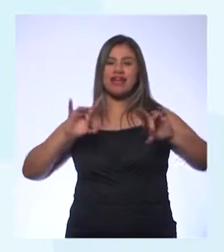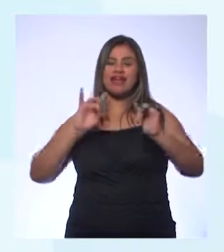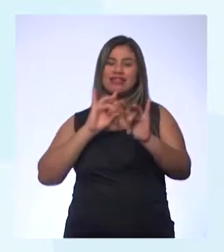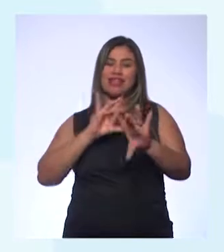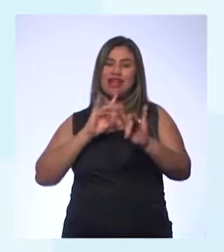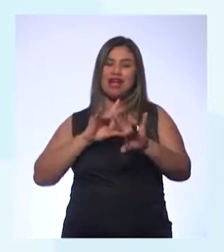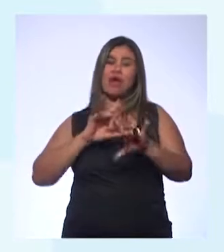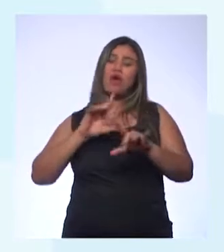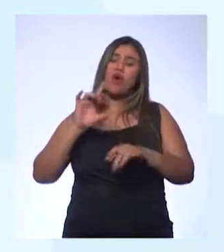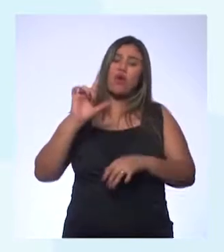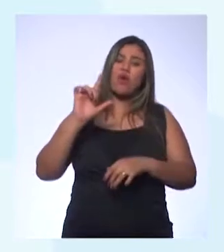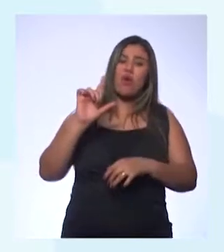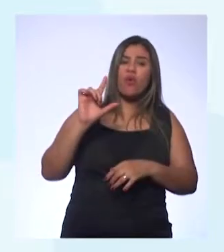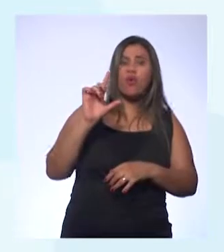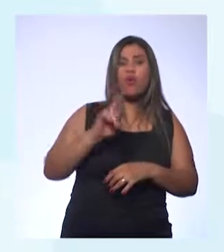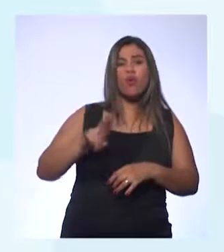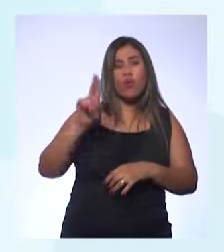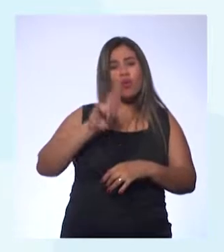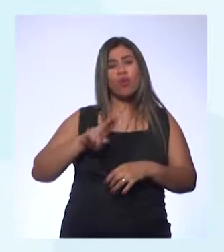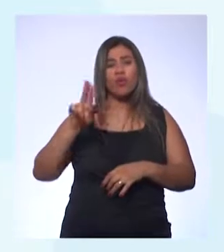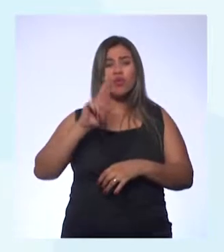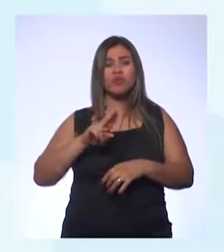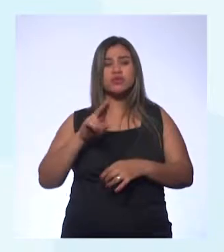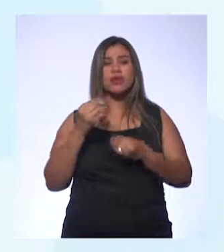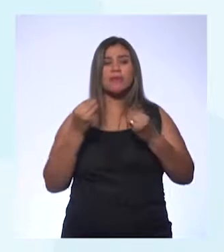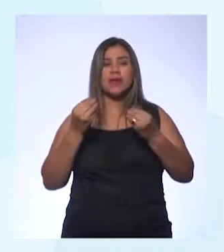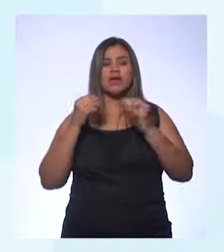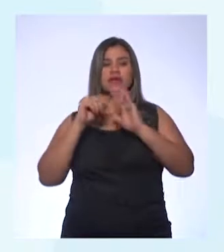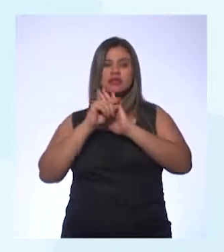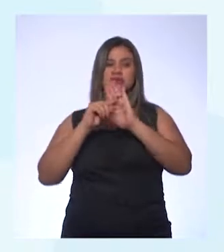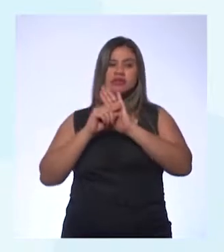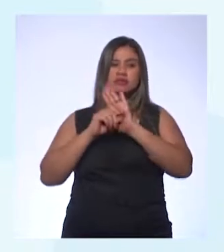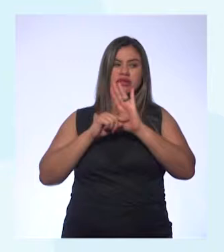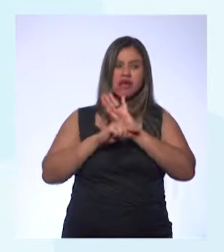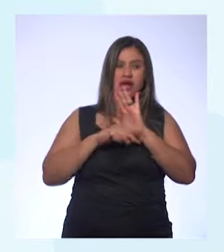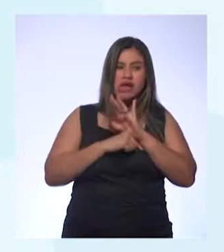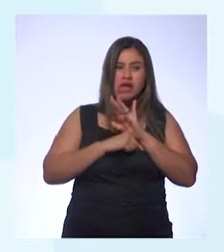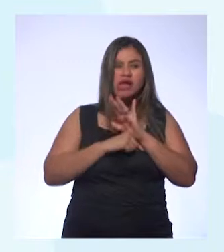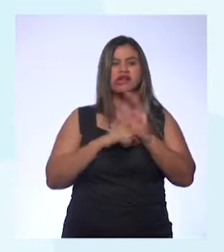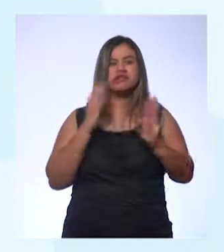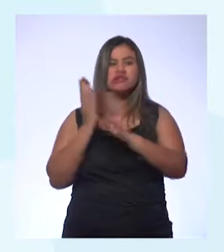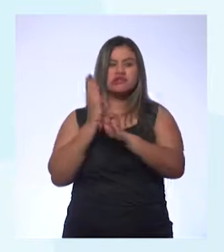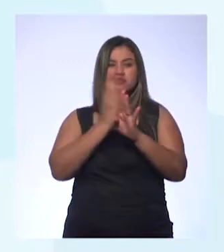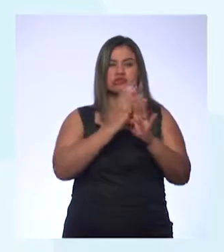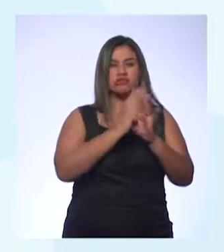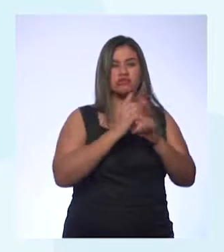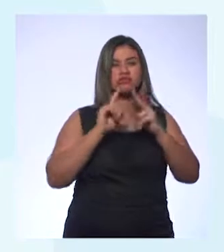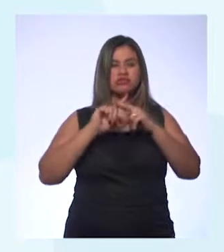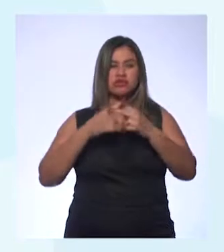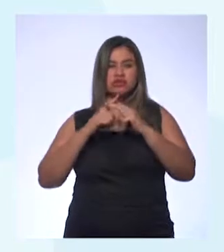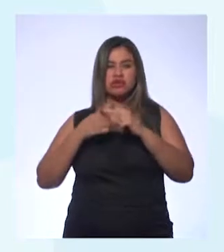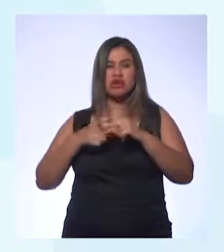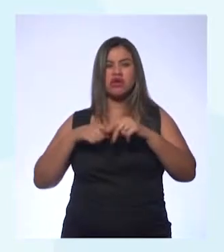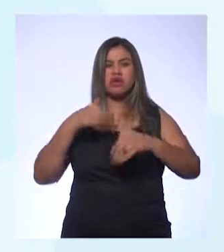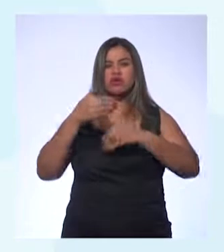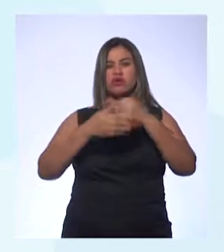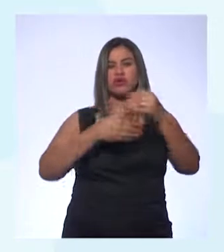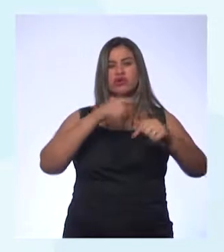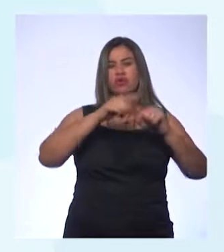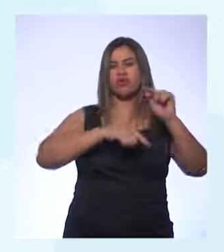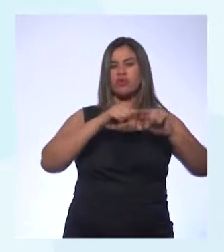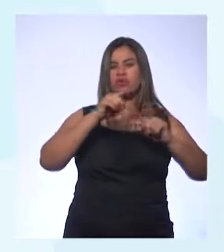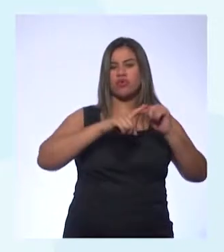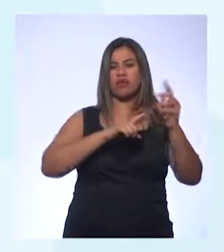raramente utilizados que permitem investigações, articulações e descobertas na produção e na utilização de materiais e instrumentos